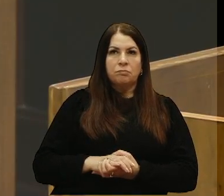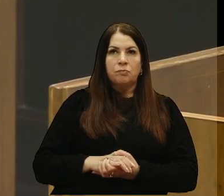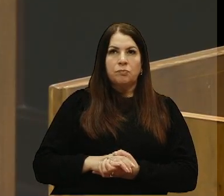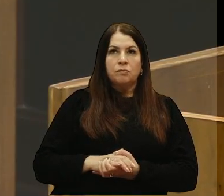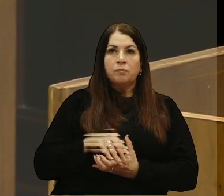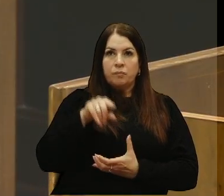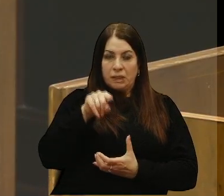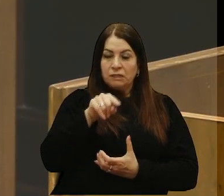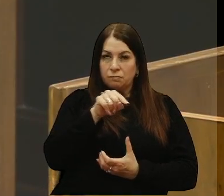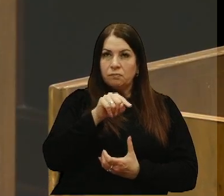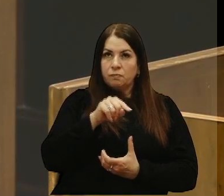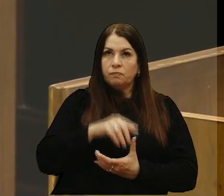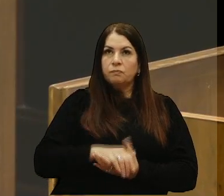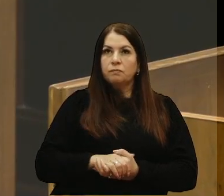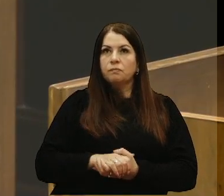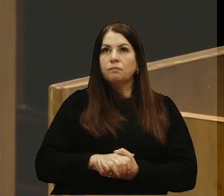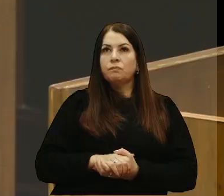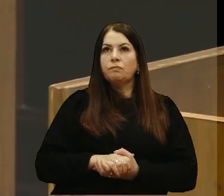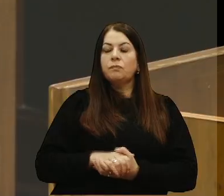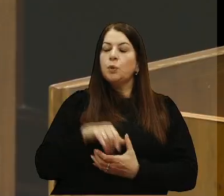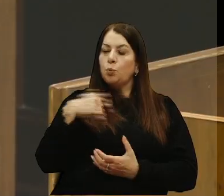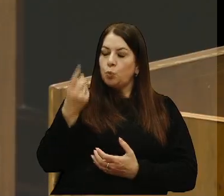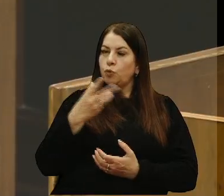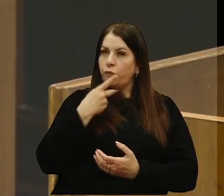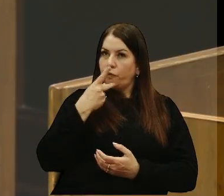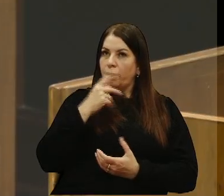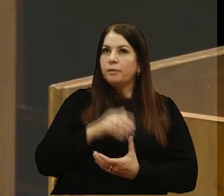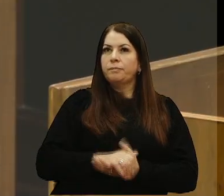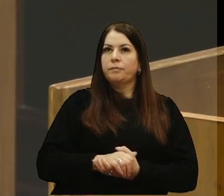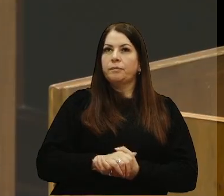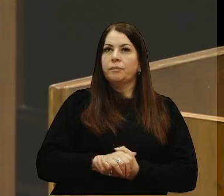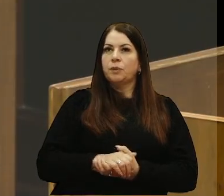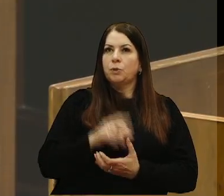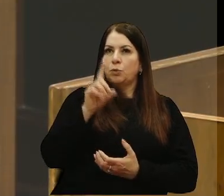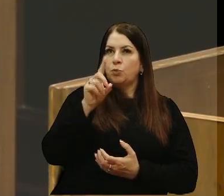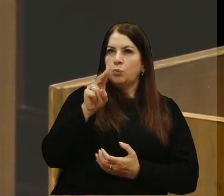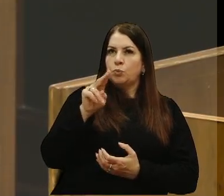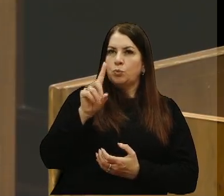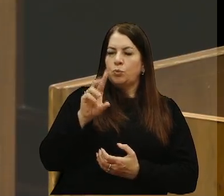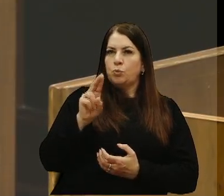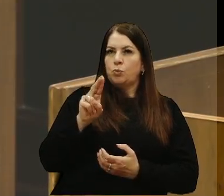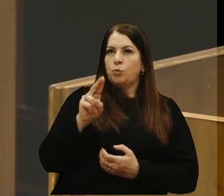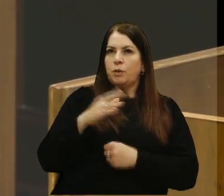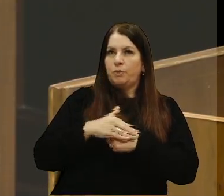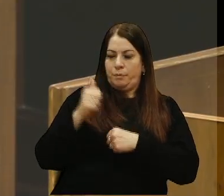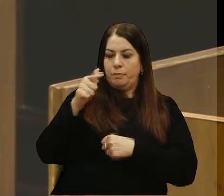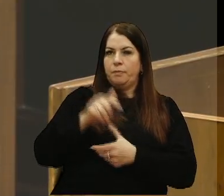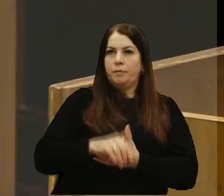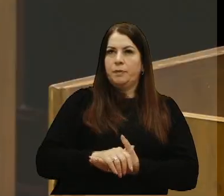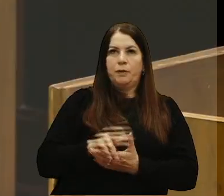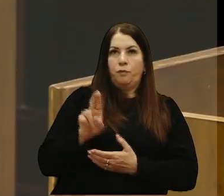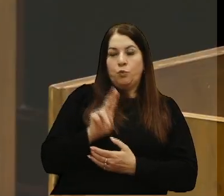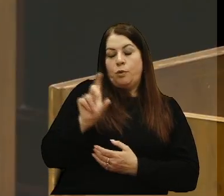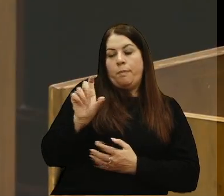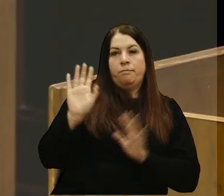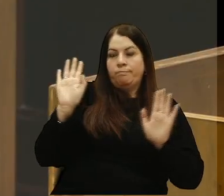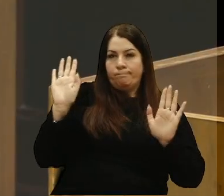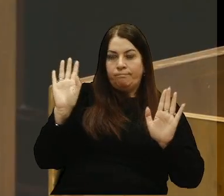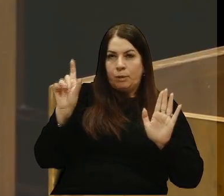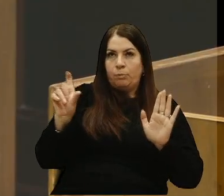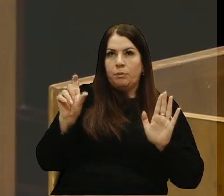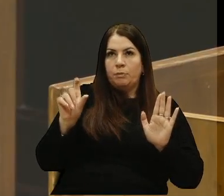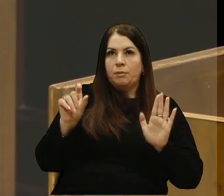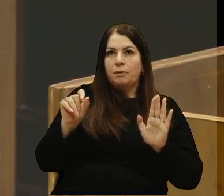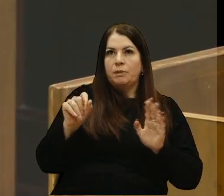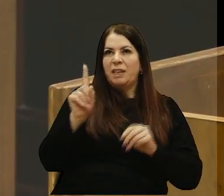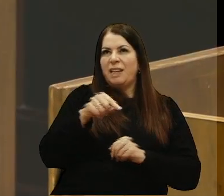Tá aqui. Aí o outro fala o seguinte. Dudu é o meu... não vou usar a palavra também. É um